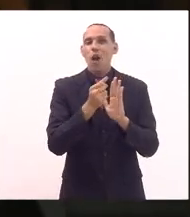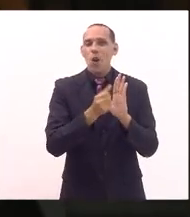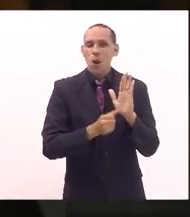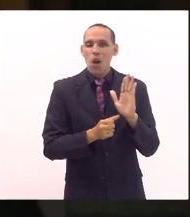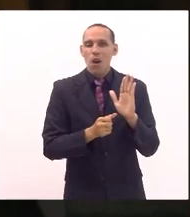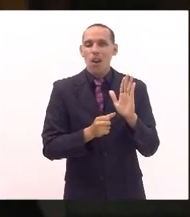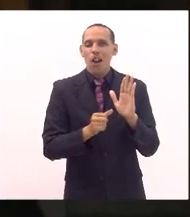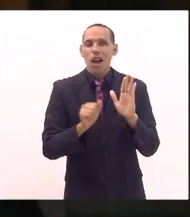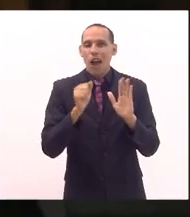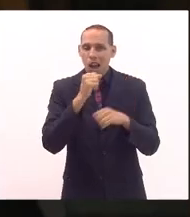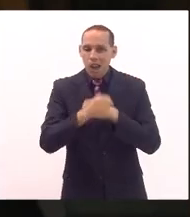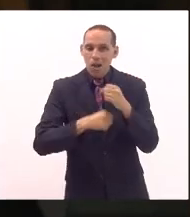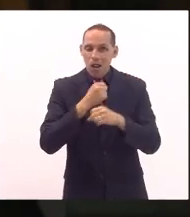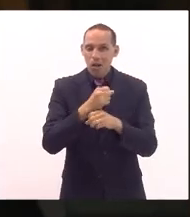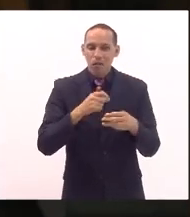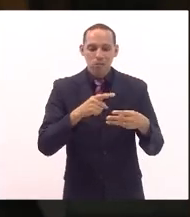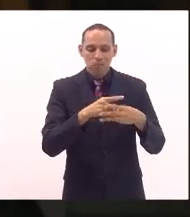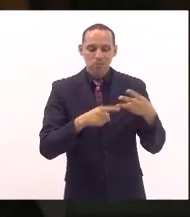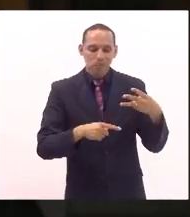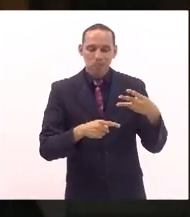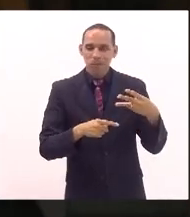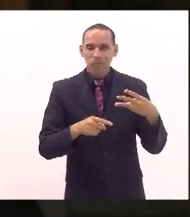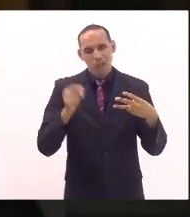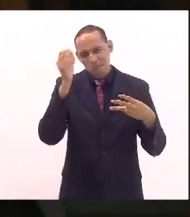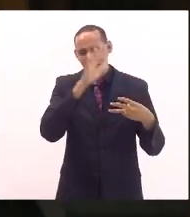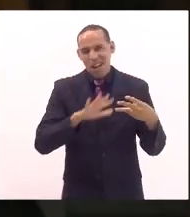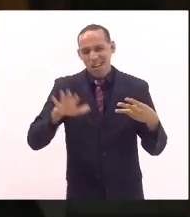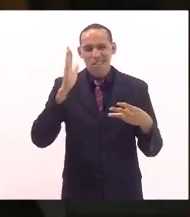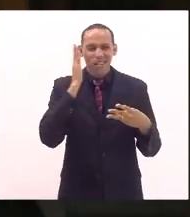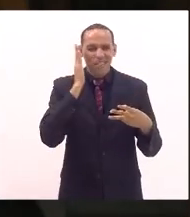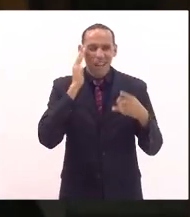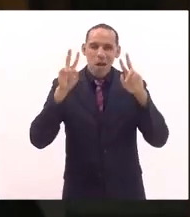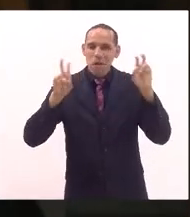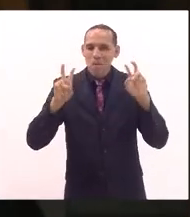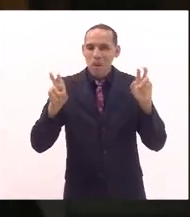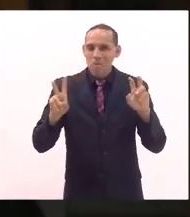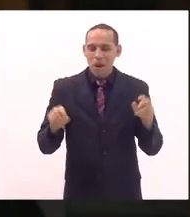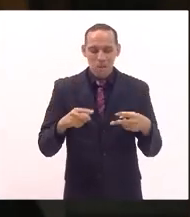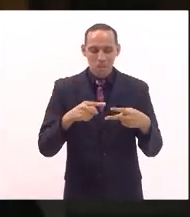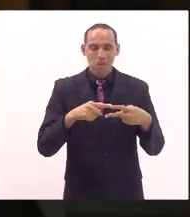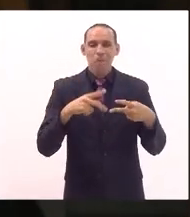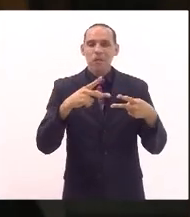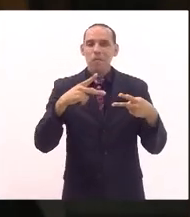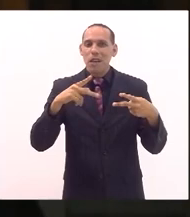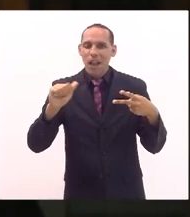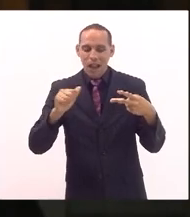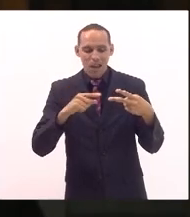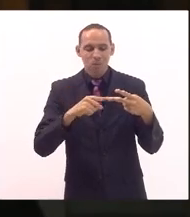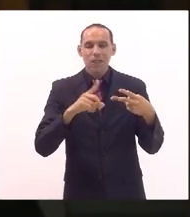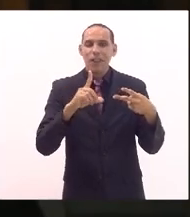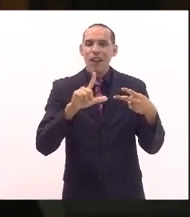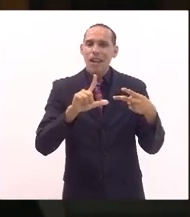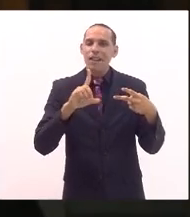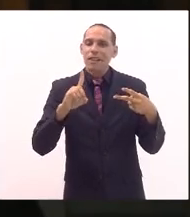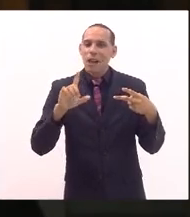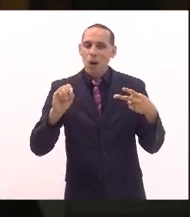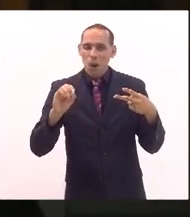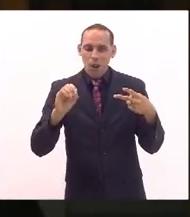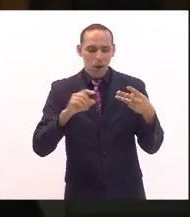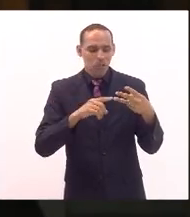apelidados aqui na casa e para o Brasil inteiro de p a l de